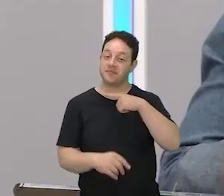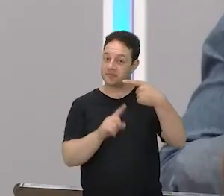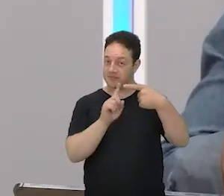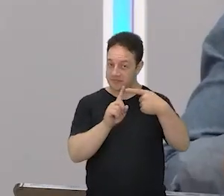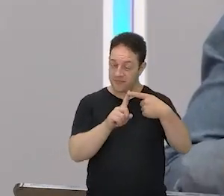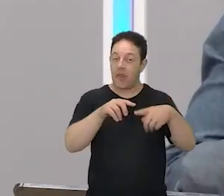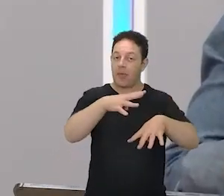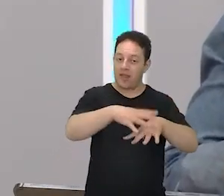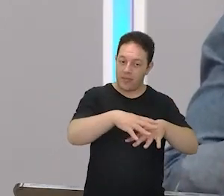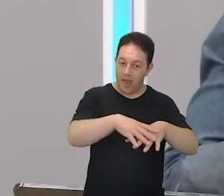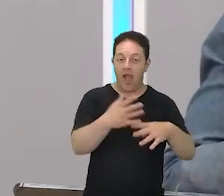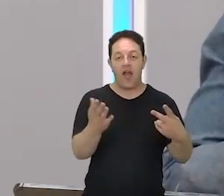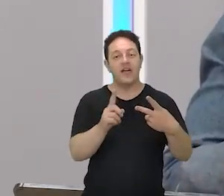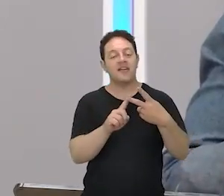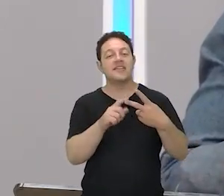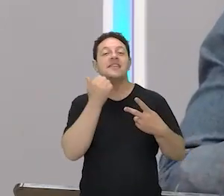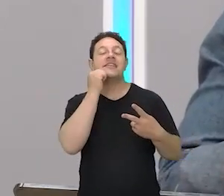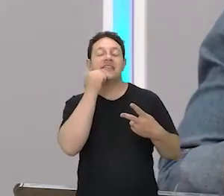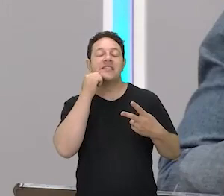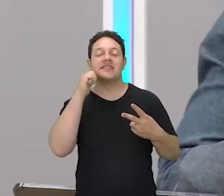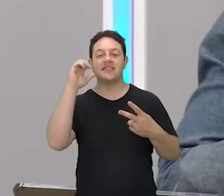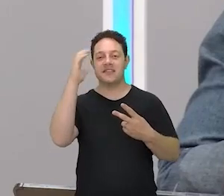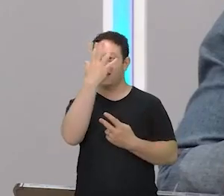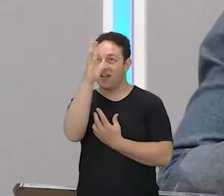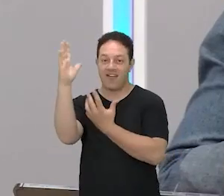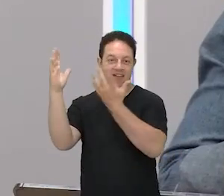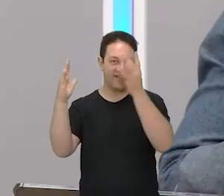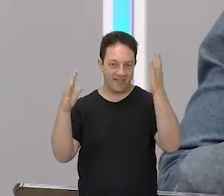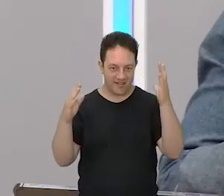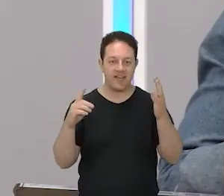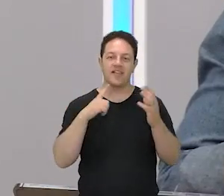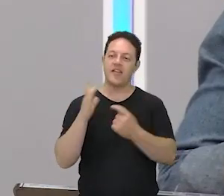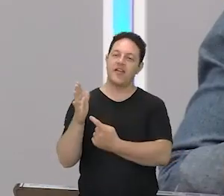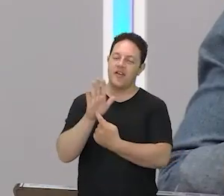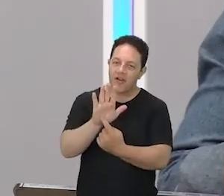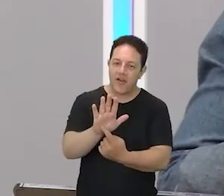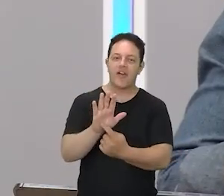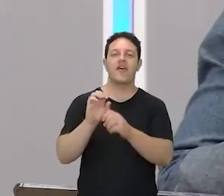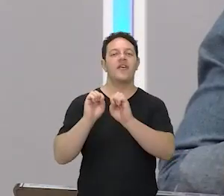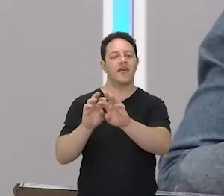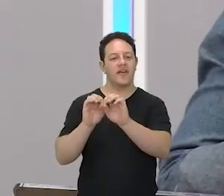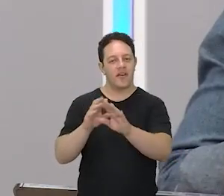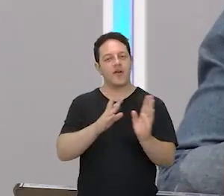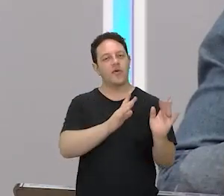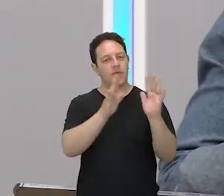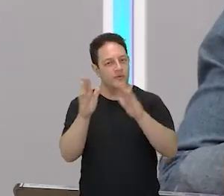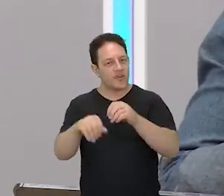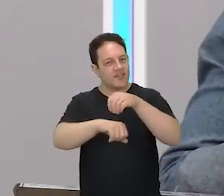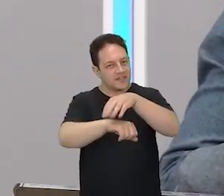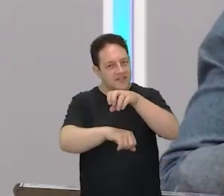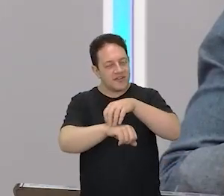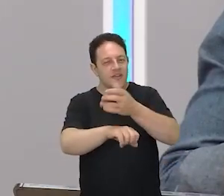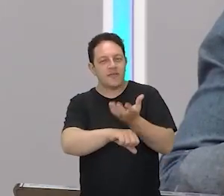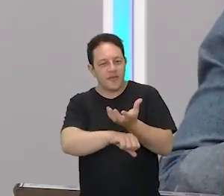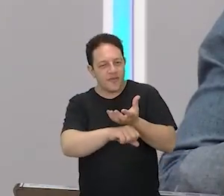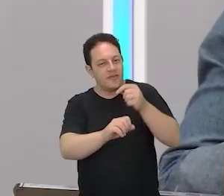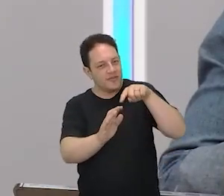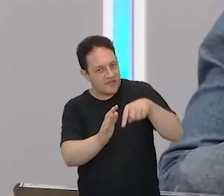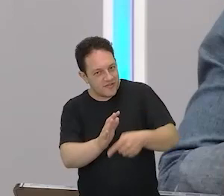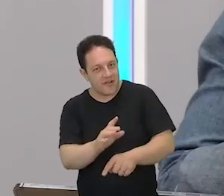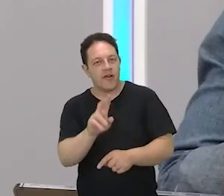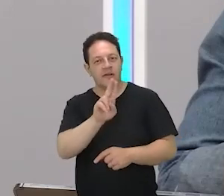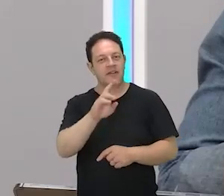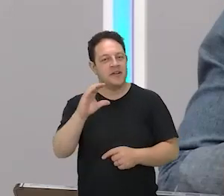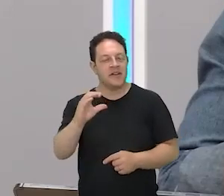com matemática, agora ciências da natureza, trazendo itinerário formativo, trazendo esse aprofundamento nessa